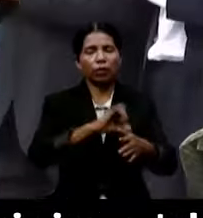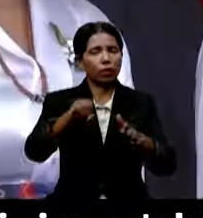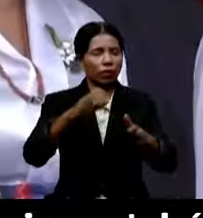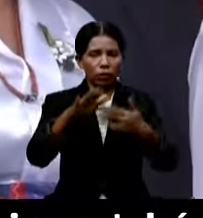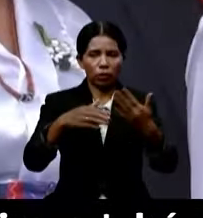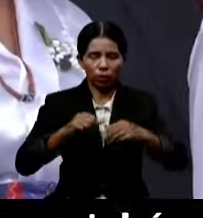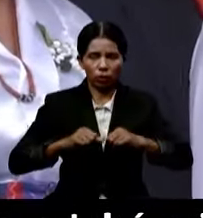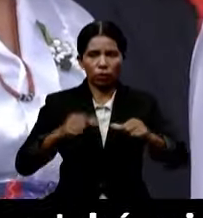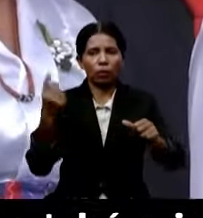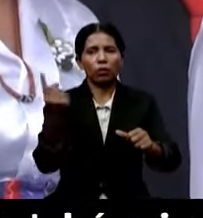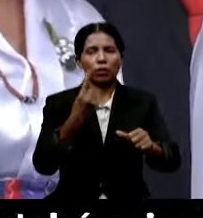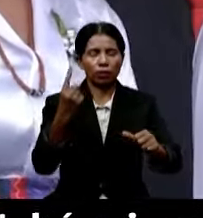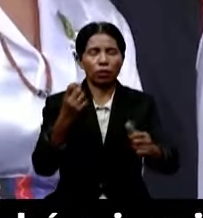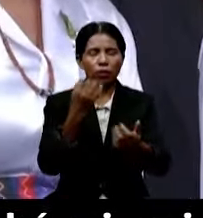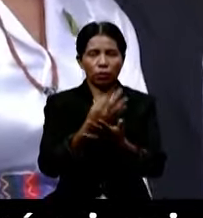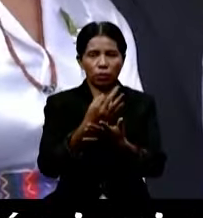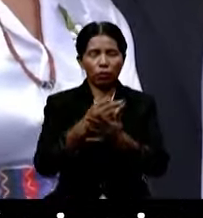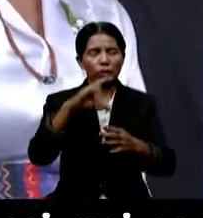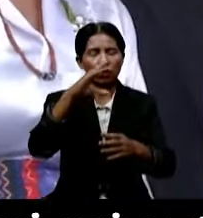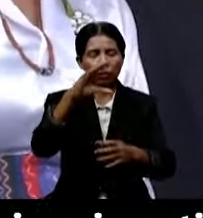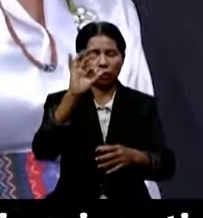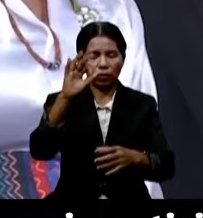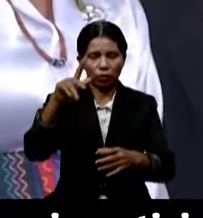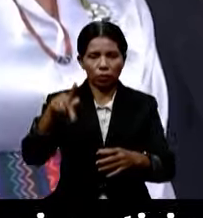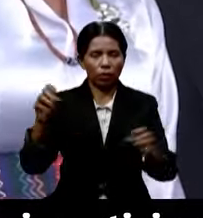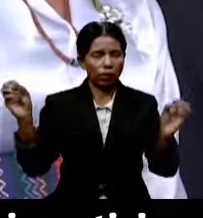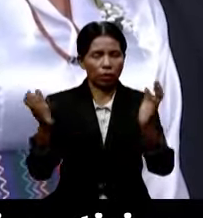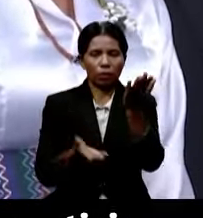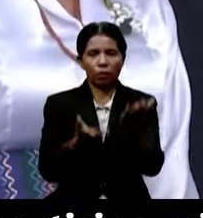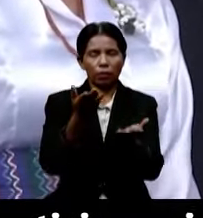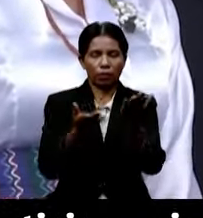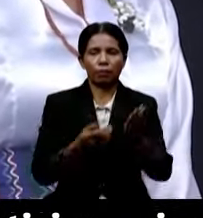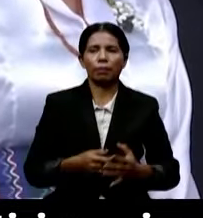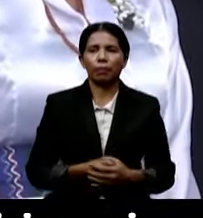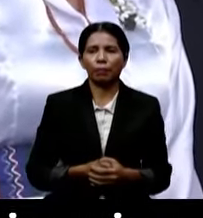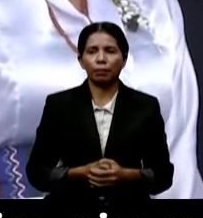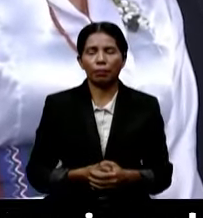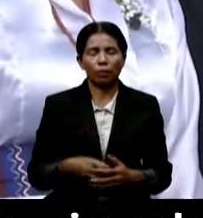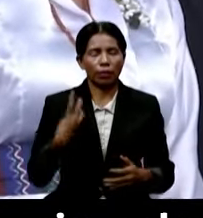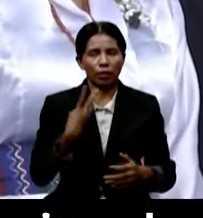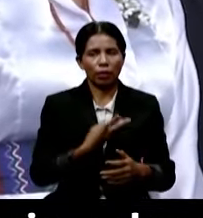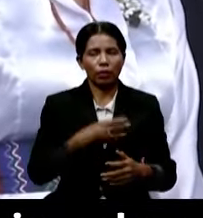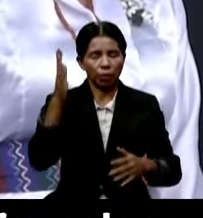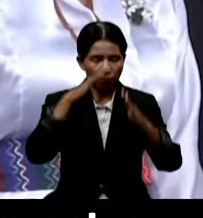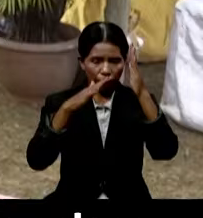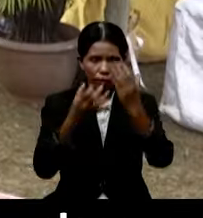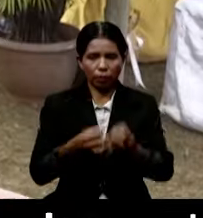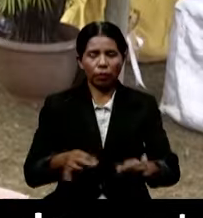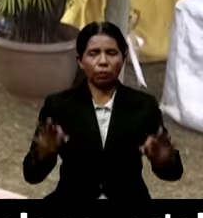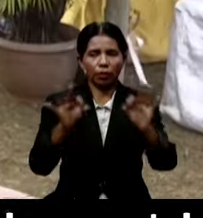Sira continua mantendo o salário, nebe Comissão de Função Pública considera laia balanço. E tinha problema principal